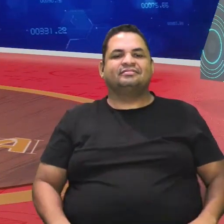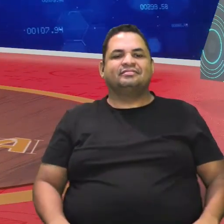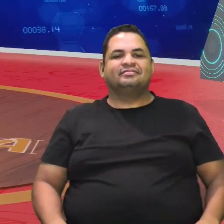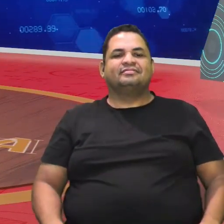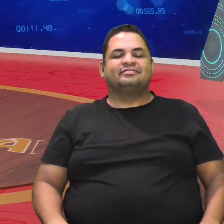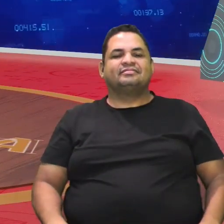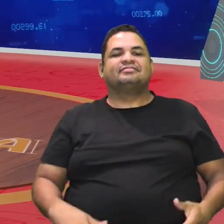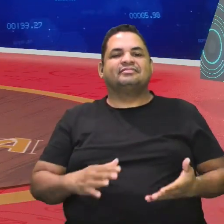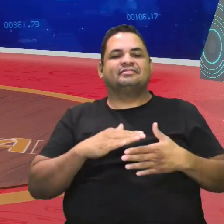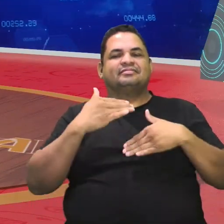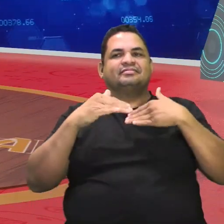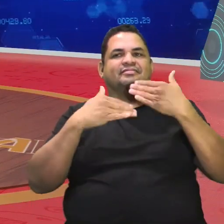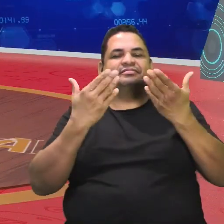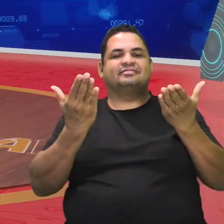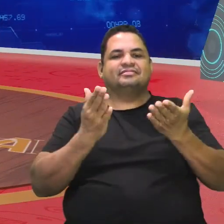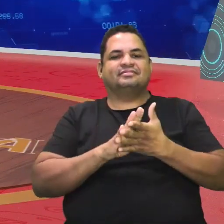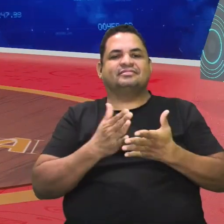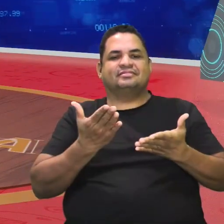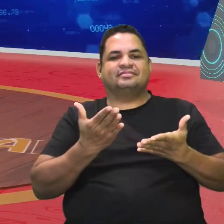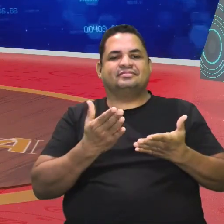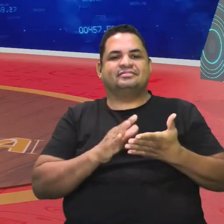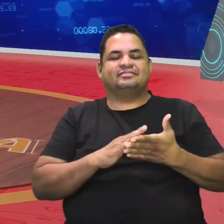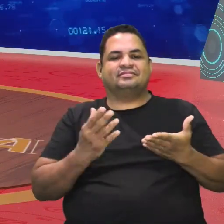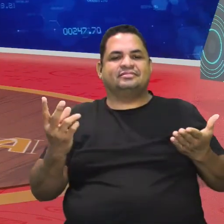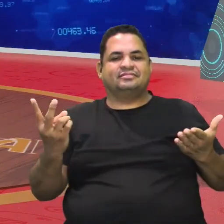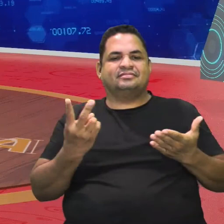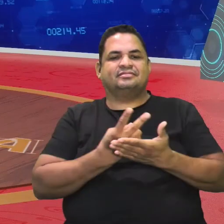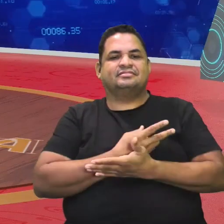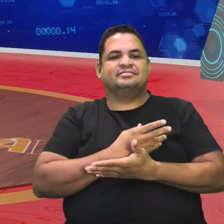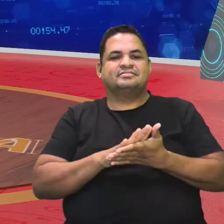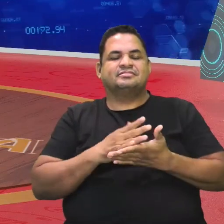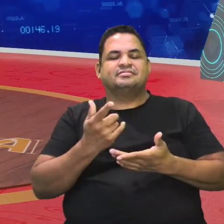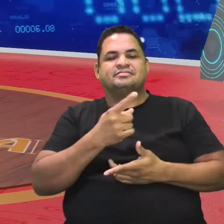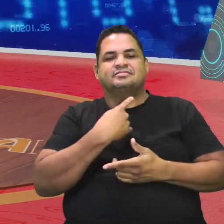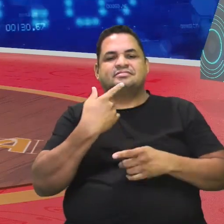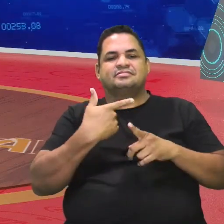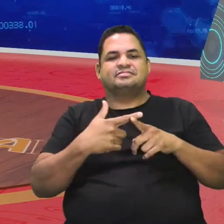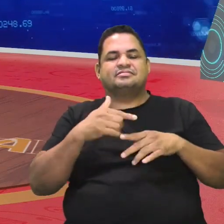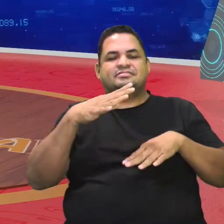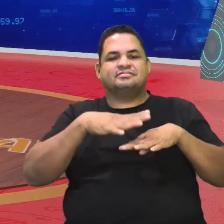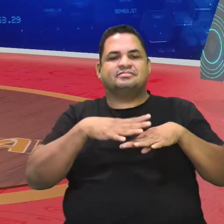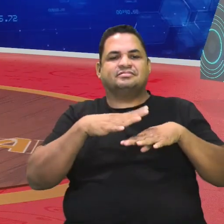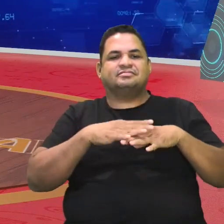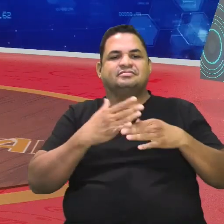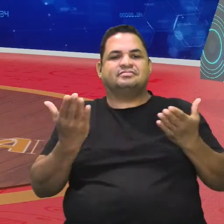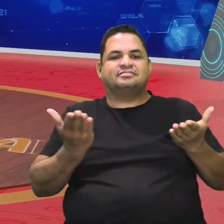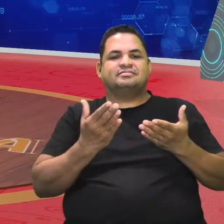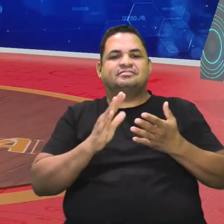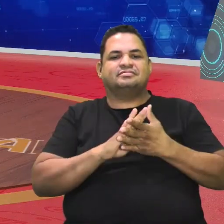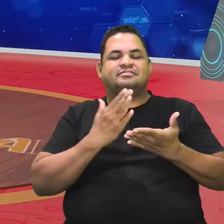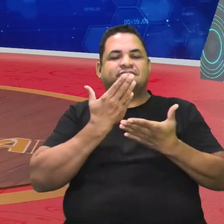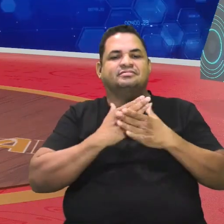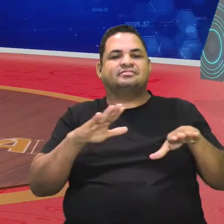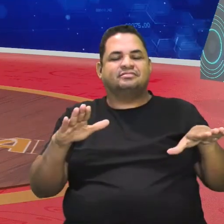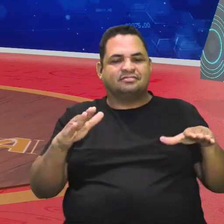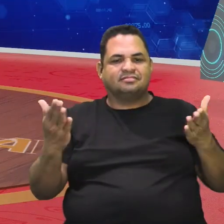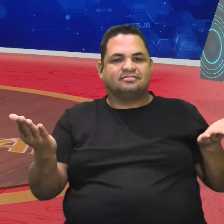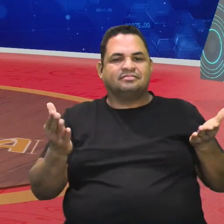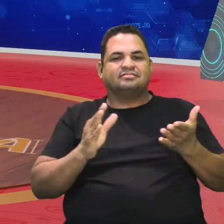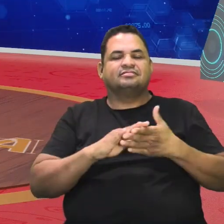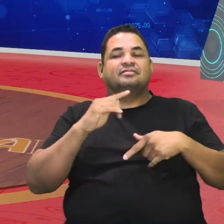cabelo em ovo e sim desenrolar as nossas situações aqui, os nossos problemas matemáticos, né? Mas agora ficamos por aqui,